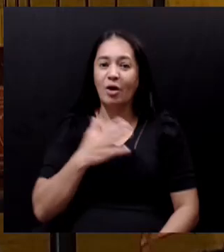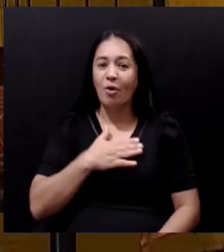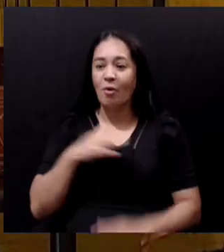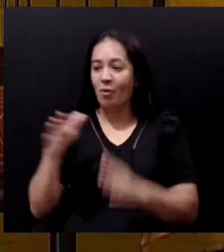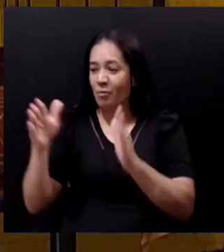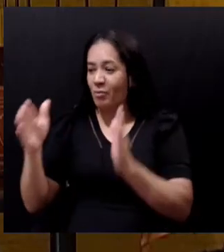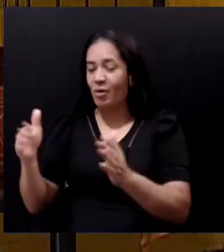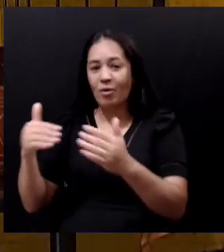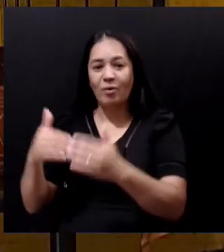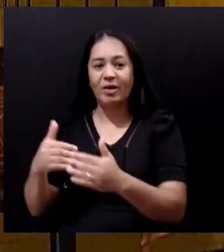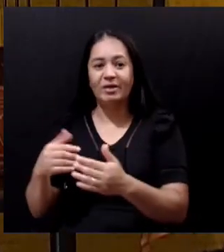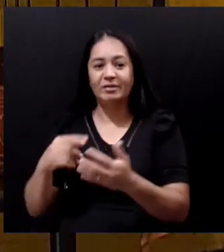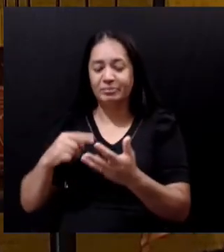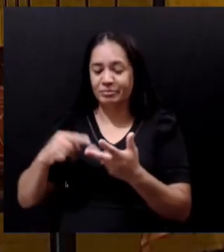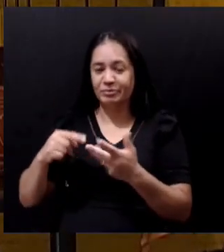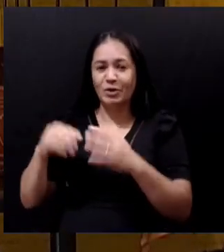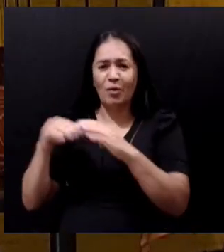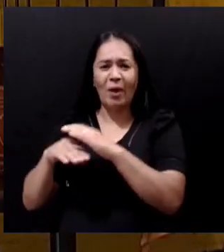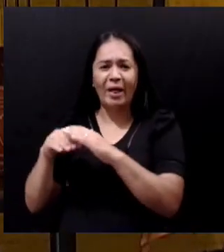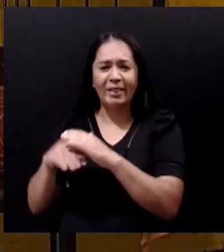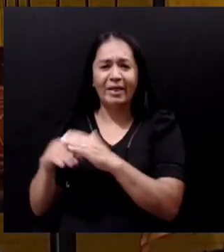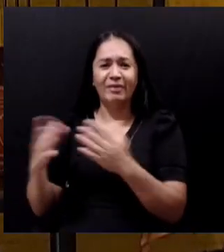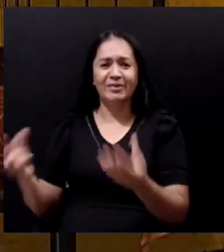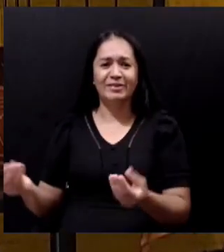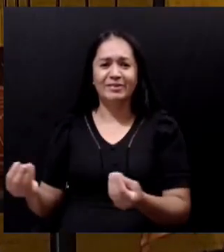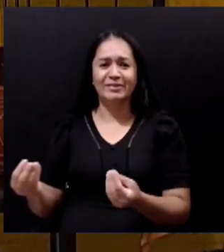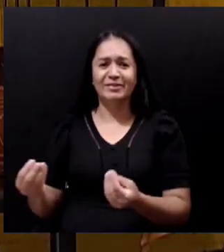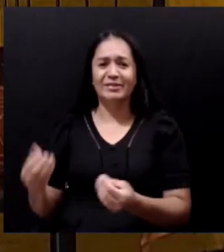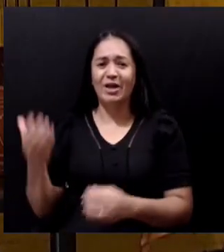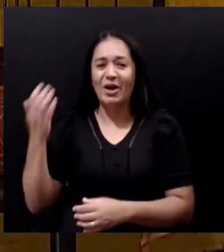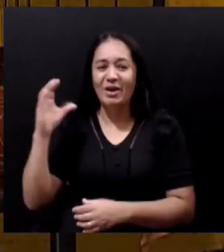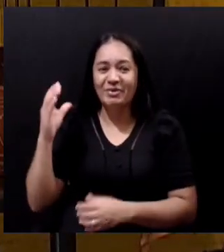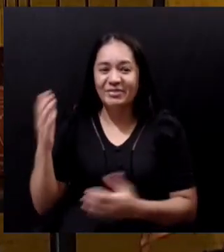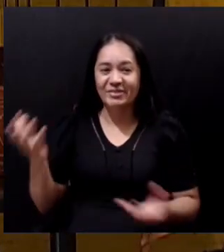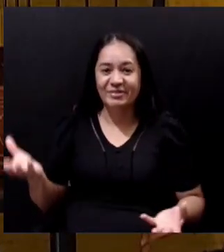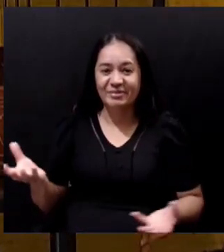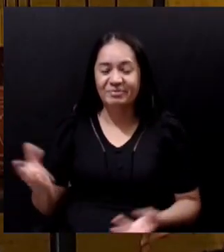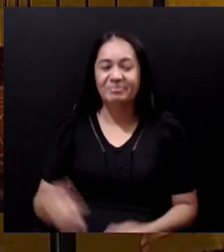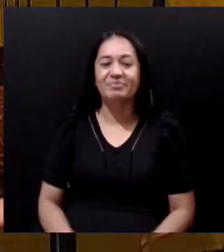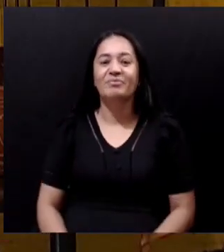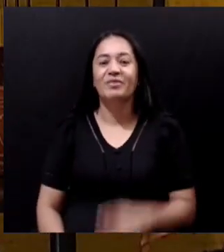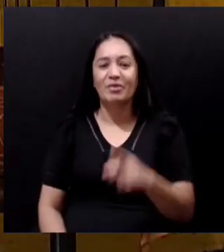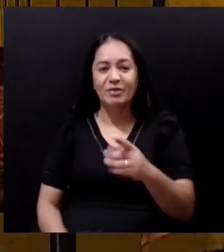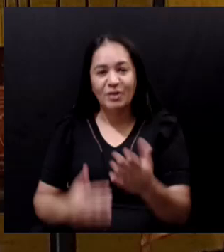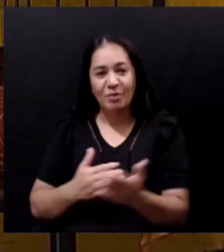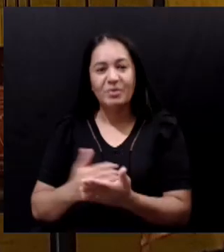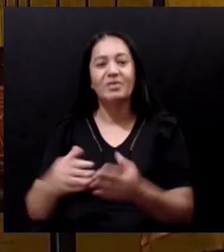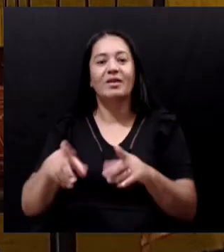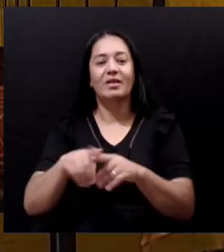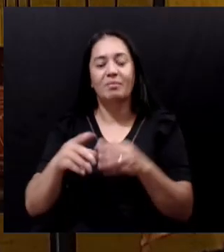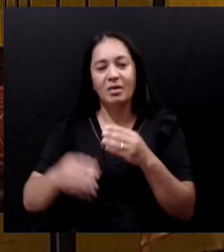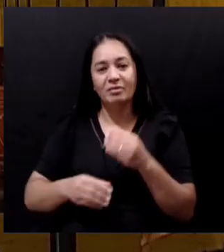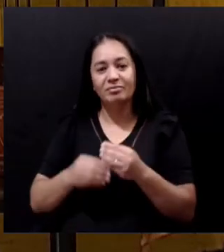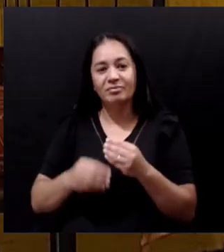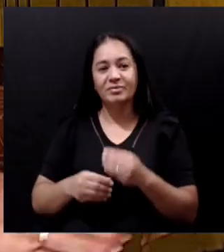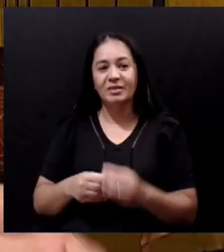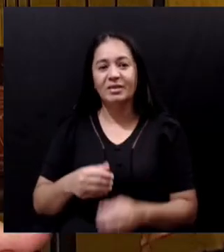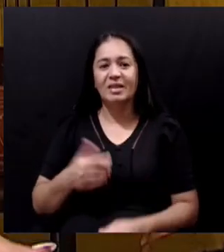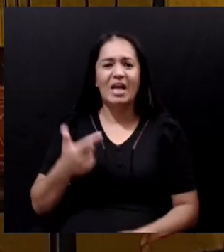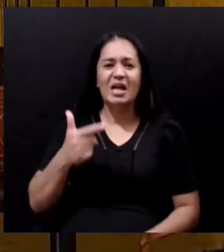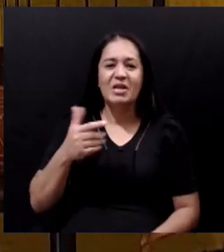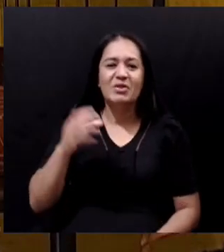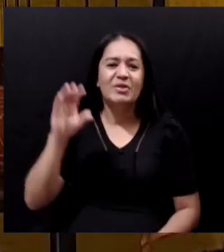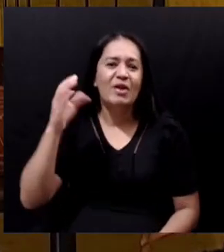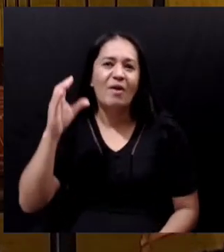maionese, caixa de ketchup, refrigerante. Porque daí você começou também a agregar outras coisas. Porque o pessoal ficava, mas não tem um refrigerante? Aí ele